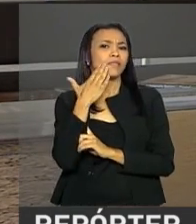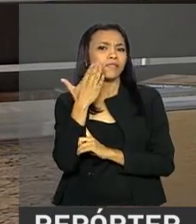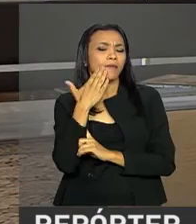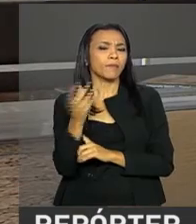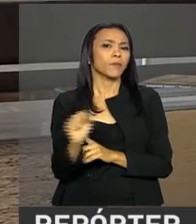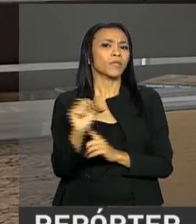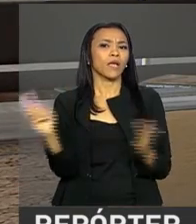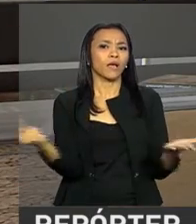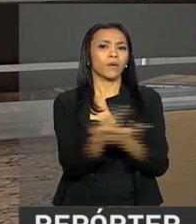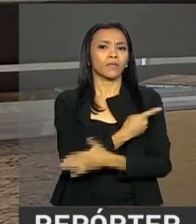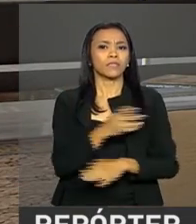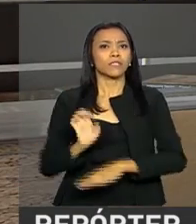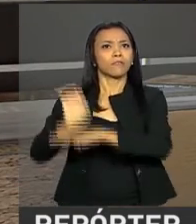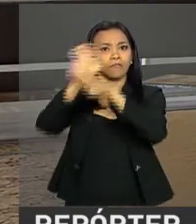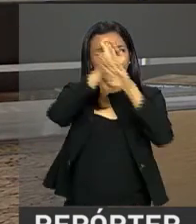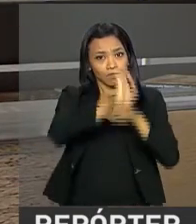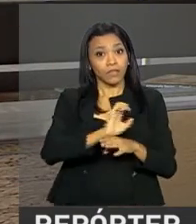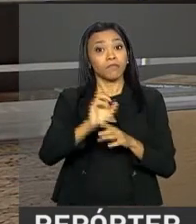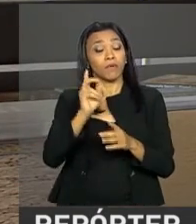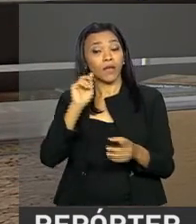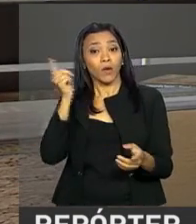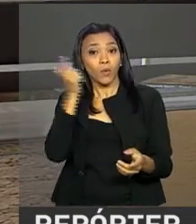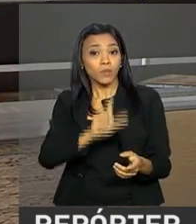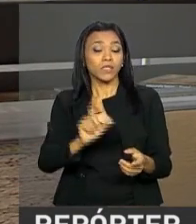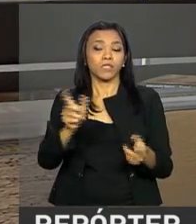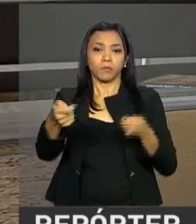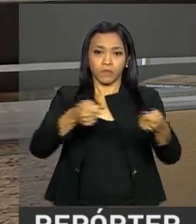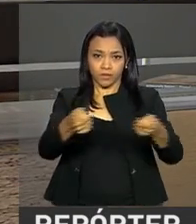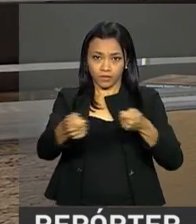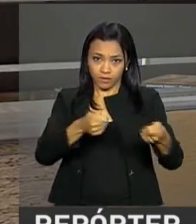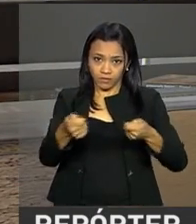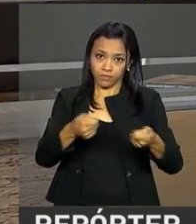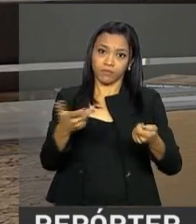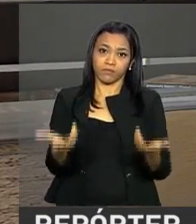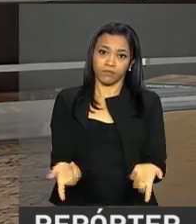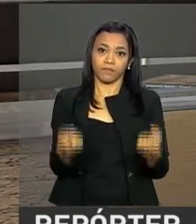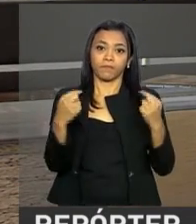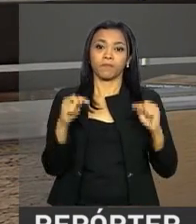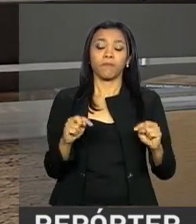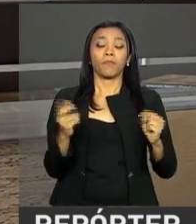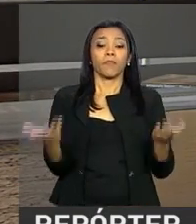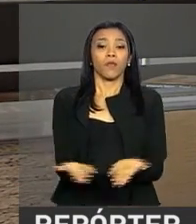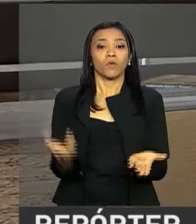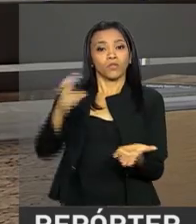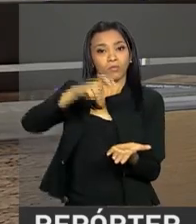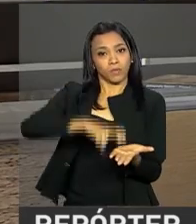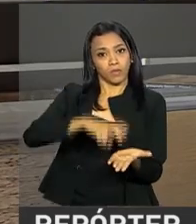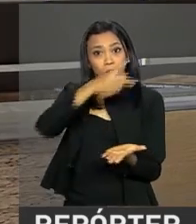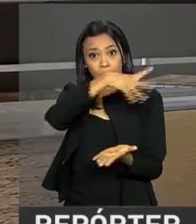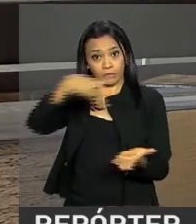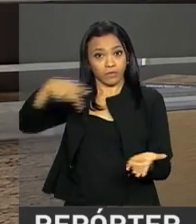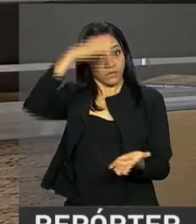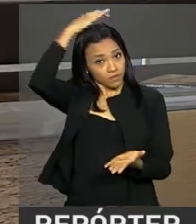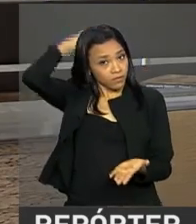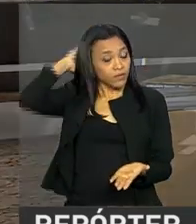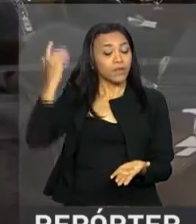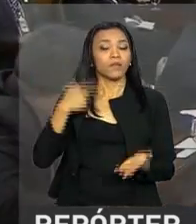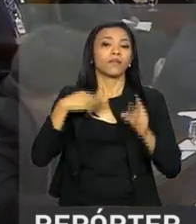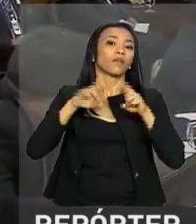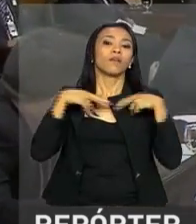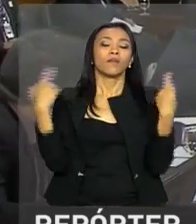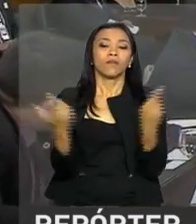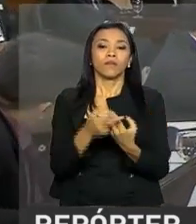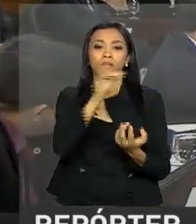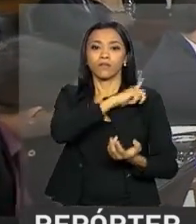de um equilíbrio fiscal da união e eliandro agora pela manhã o presidente michel temer se reuniu com o governador